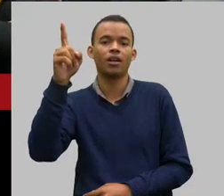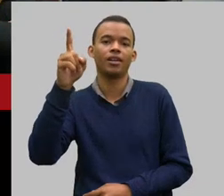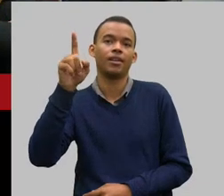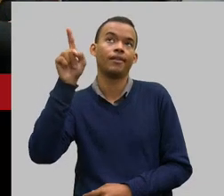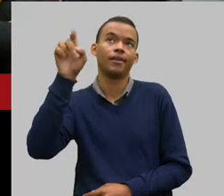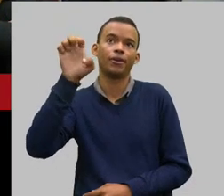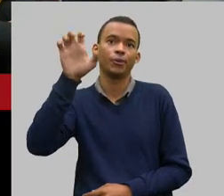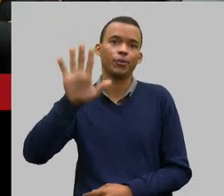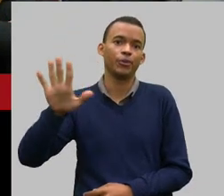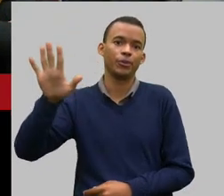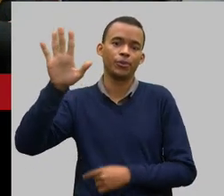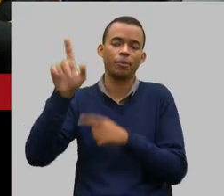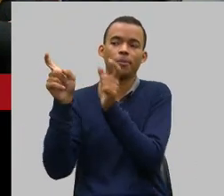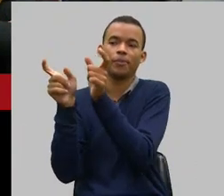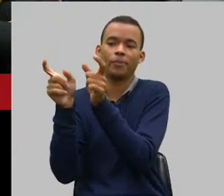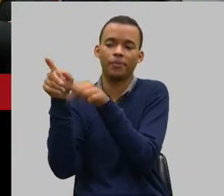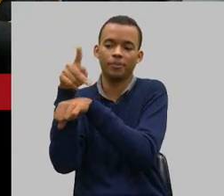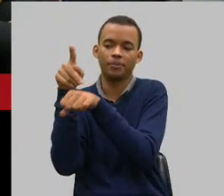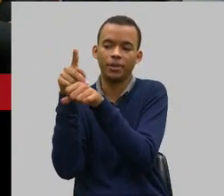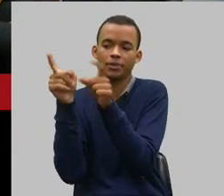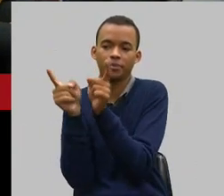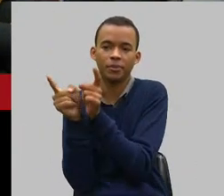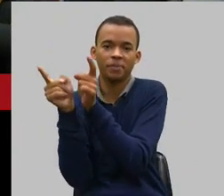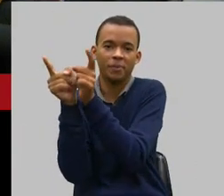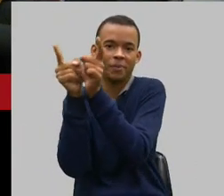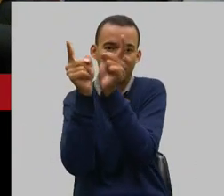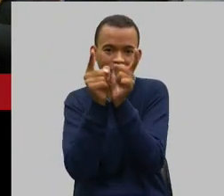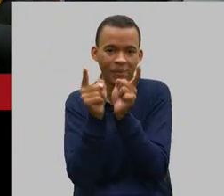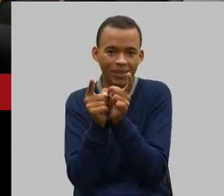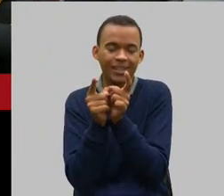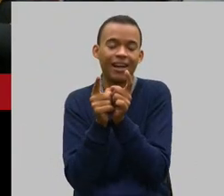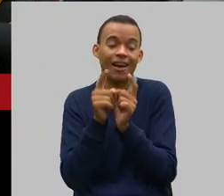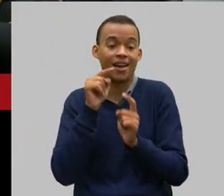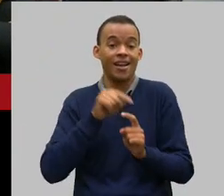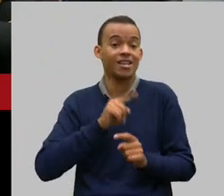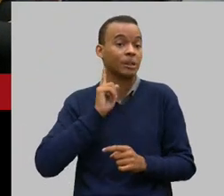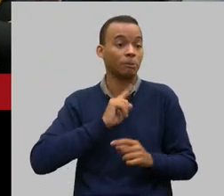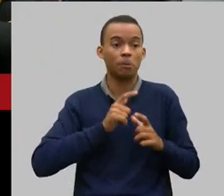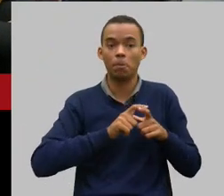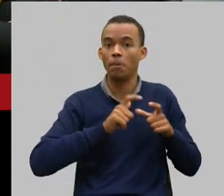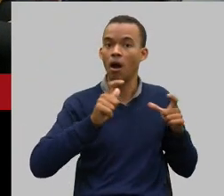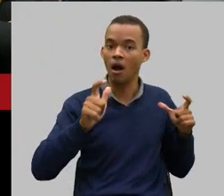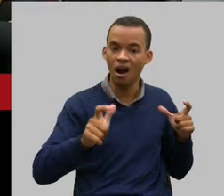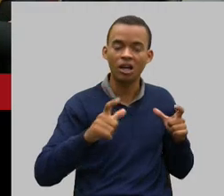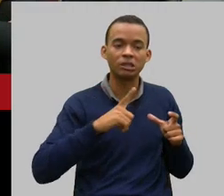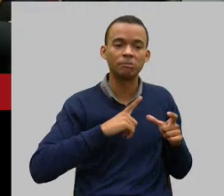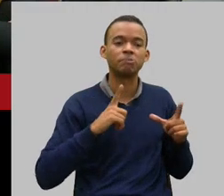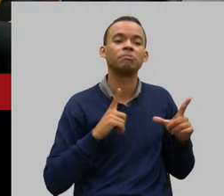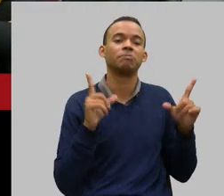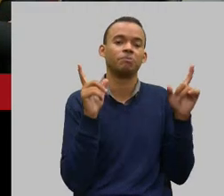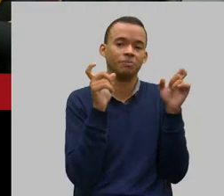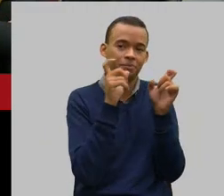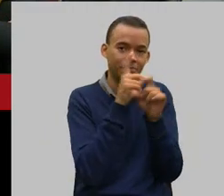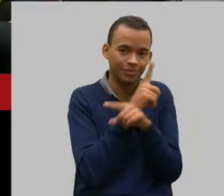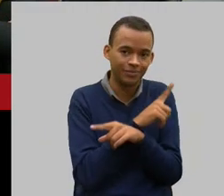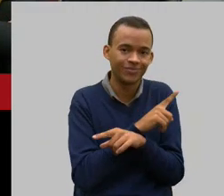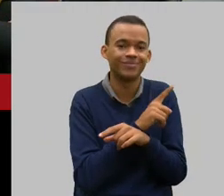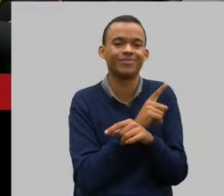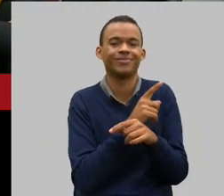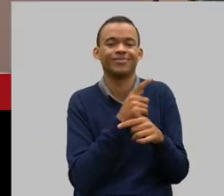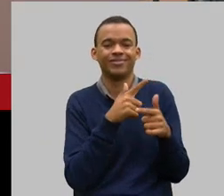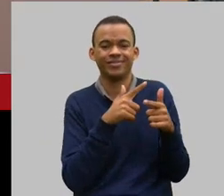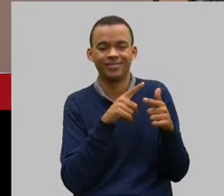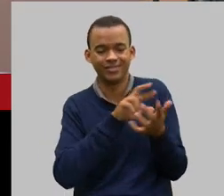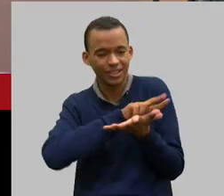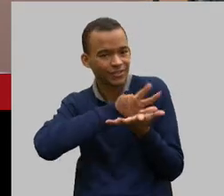diversidade e muita adversidade do ponto de vista social e econômico Eh vamos assim O Leandro é um grande amigo a